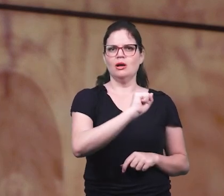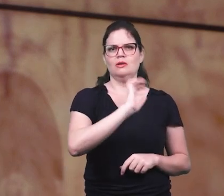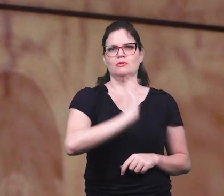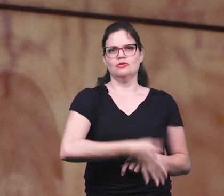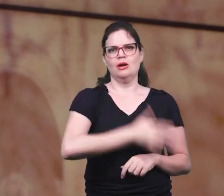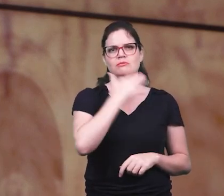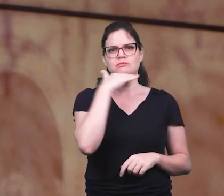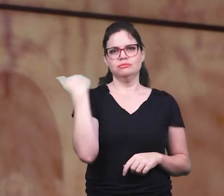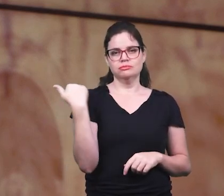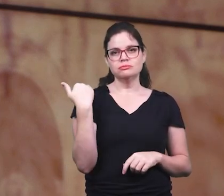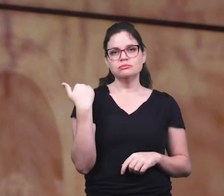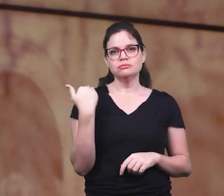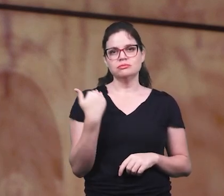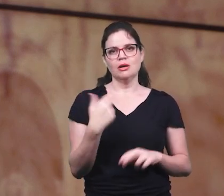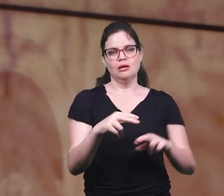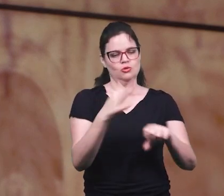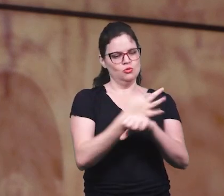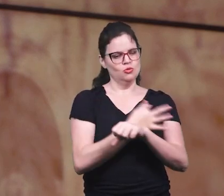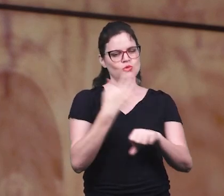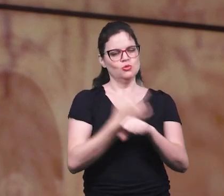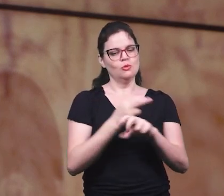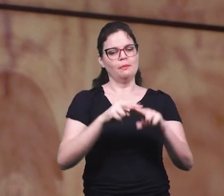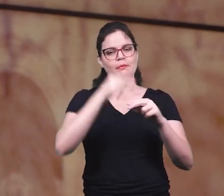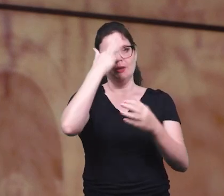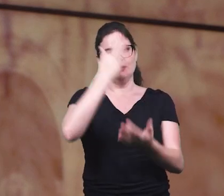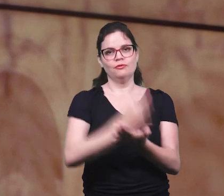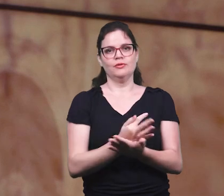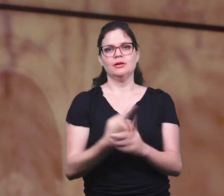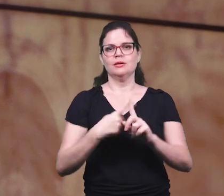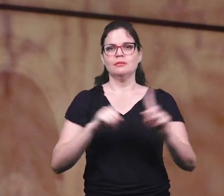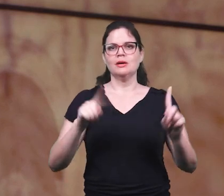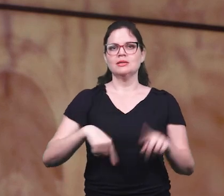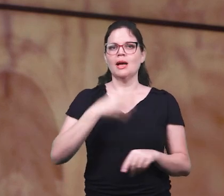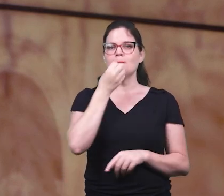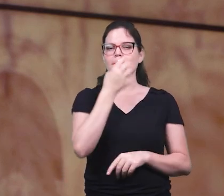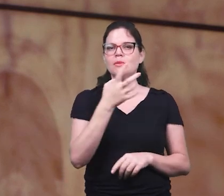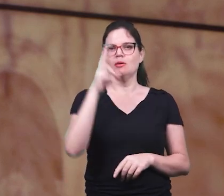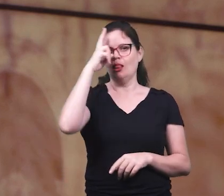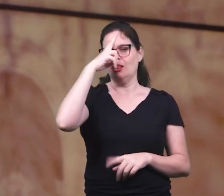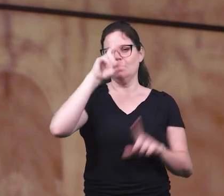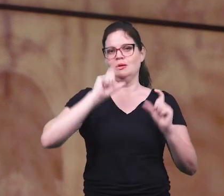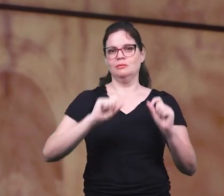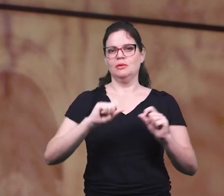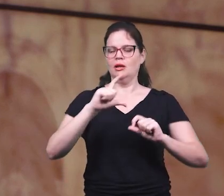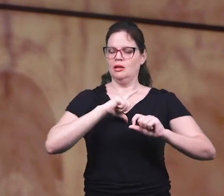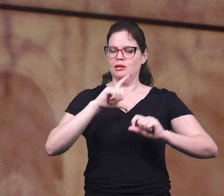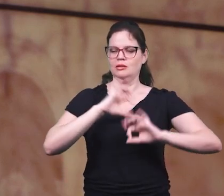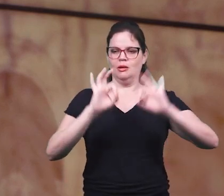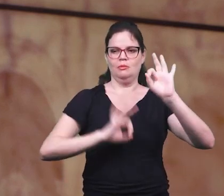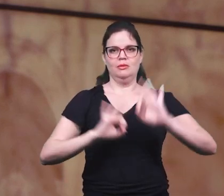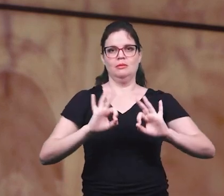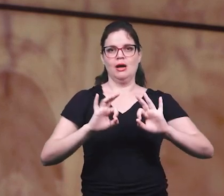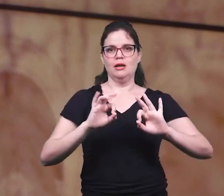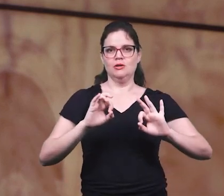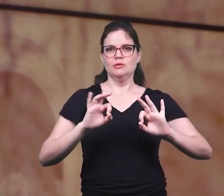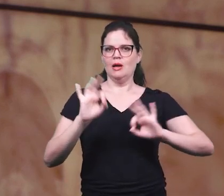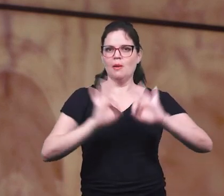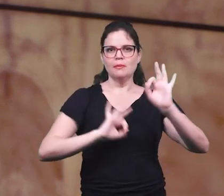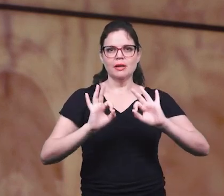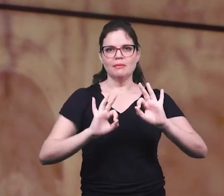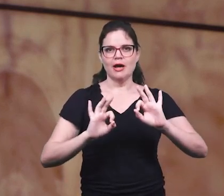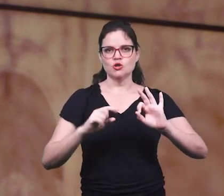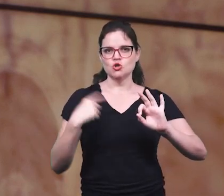né? Morreram pela fé. Então, é sempre lembrar que é um preparatório. Ninguém faz nada sozinho,